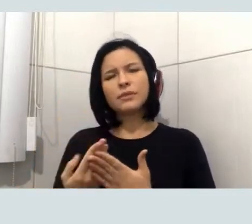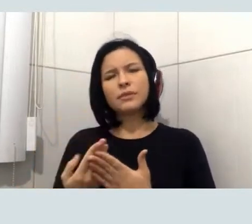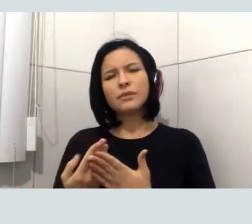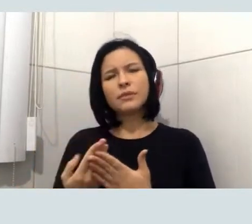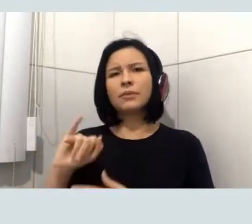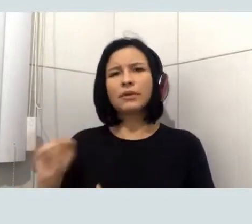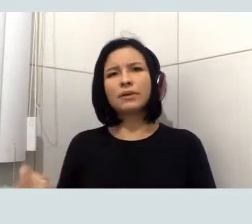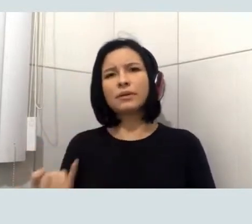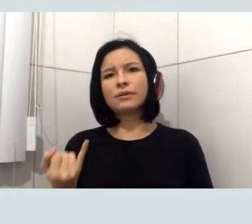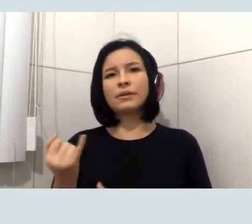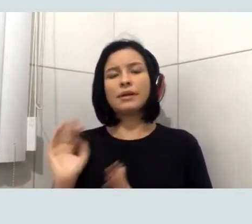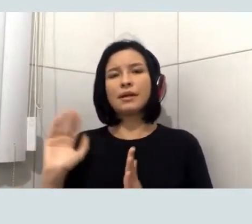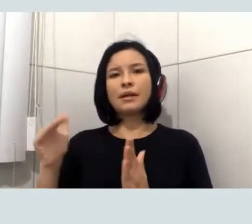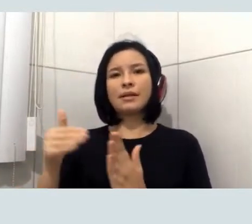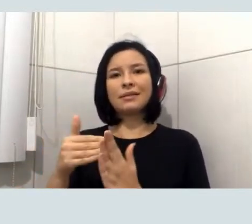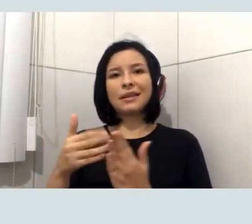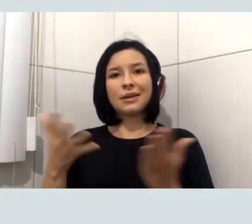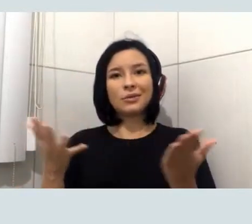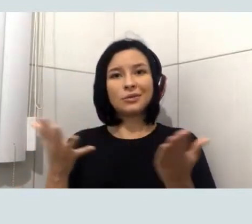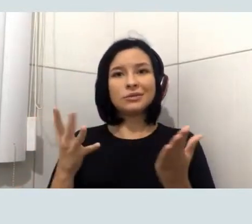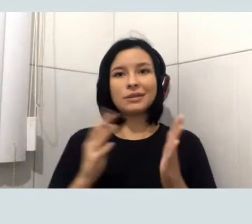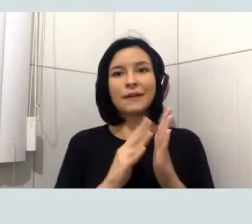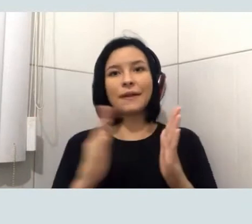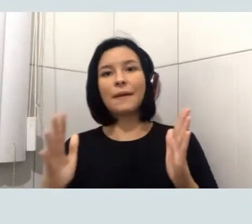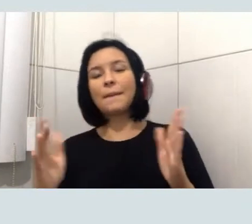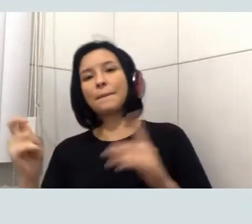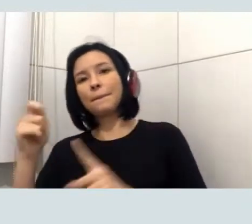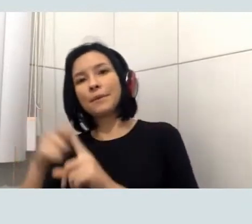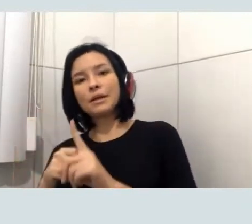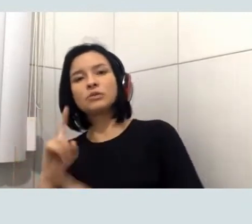até de hoje a um mês, certo? Não esqueçam de ir